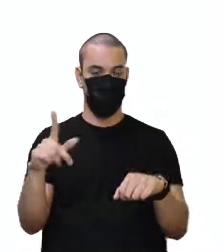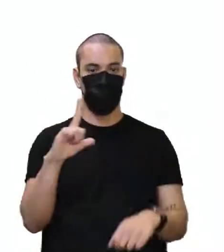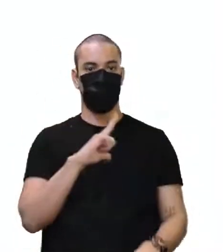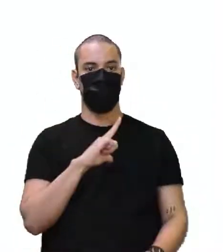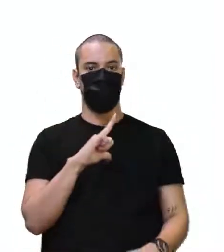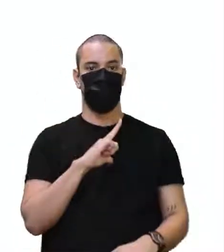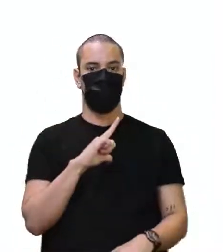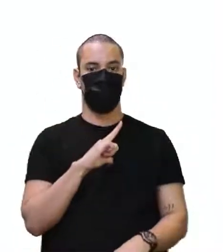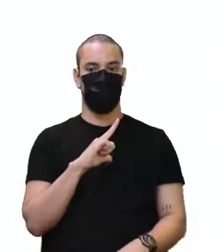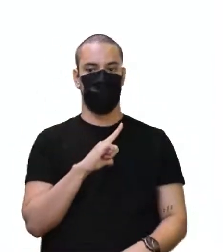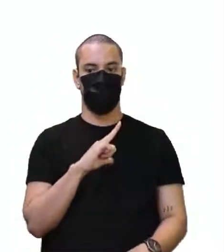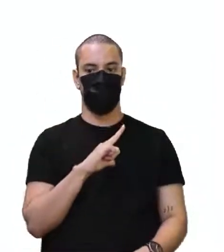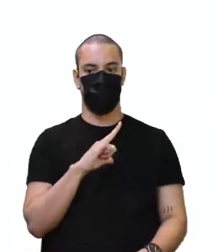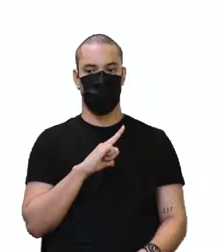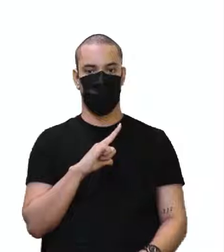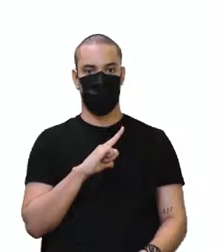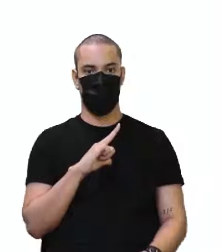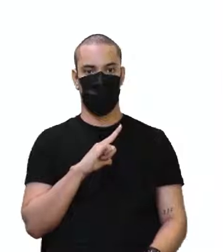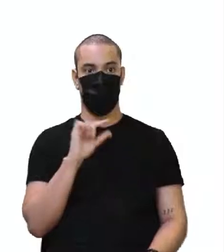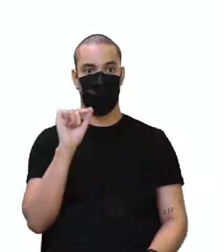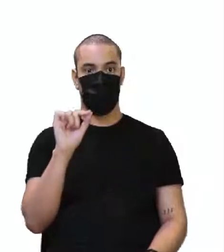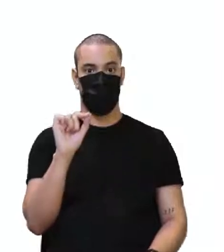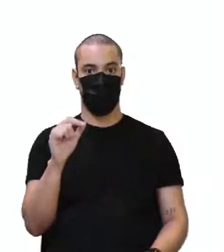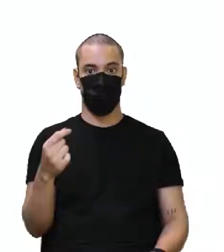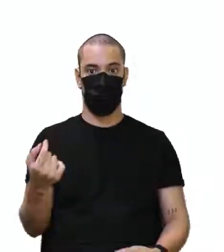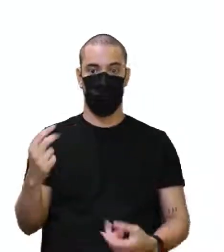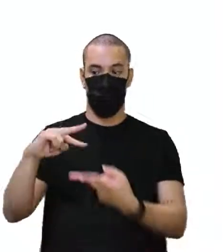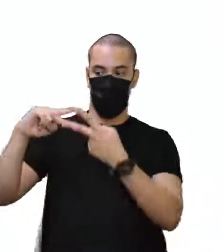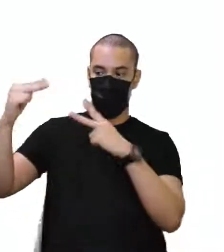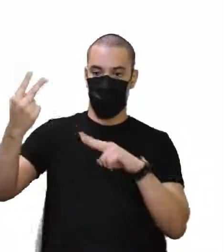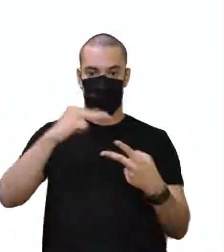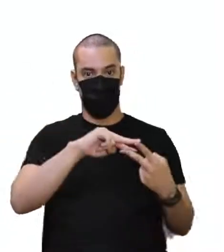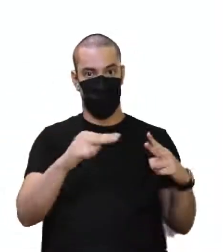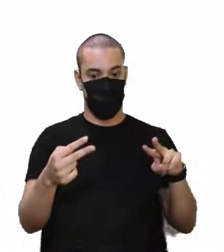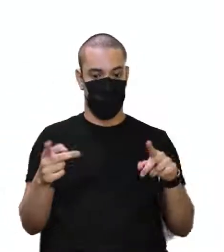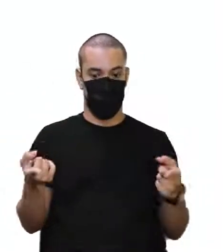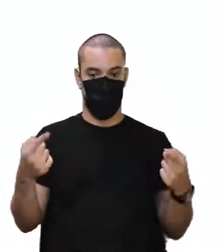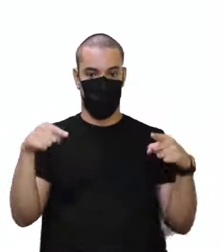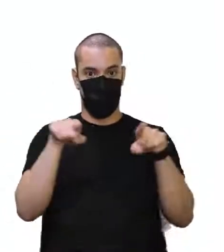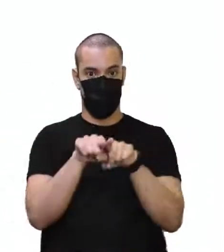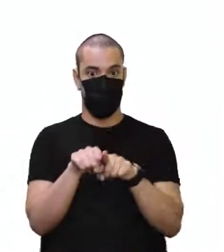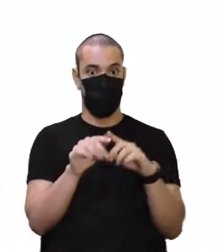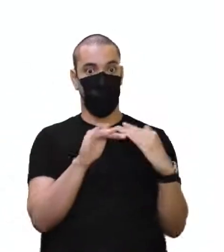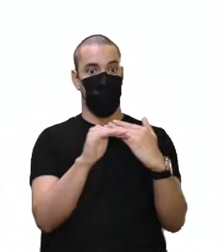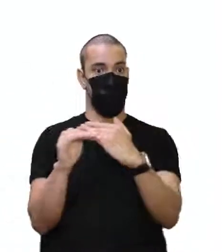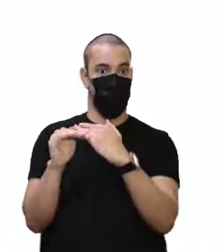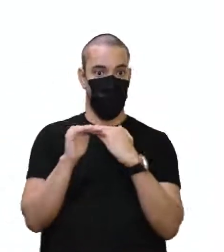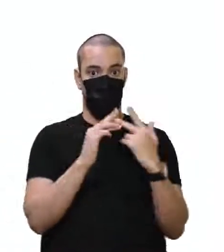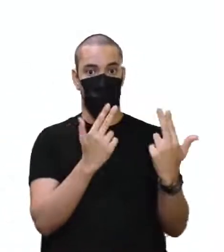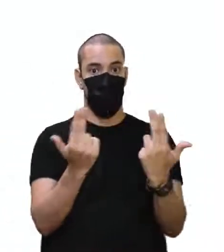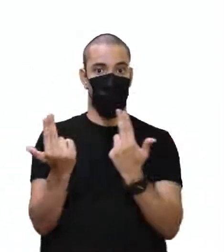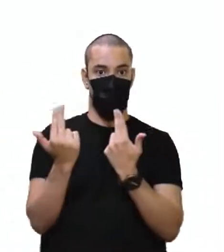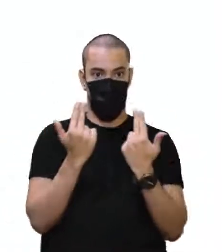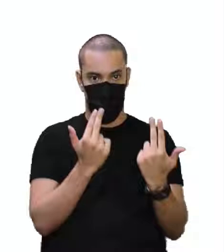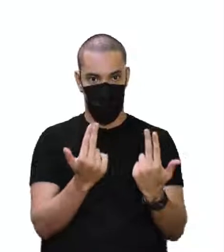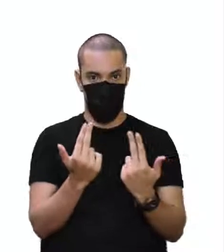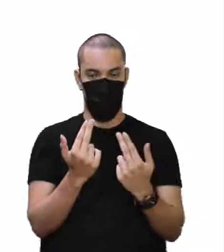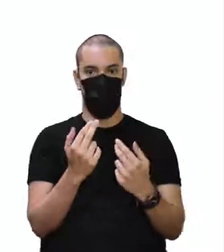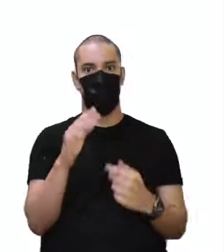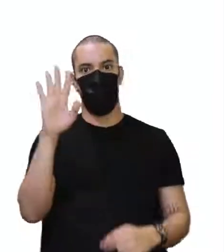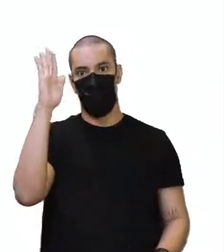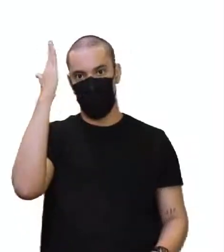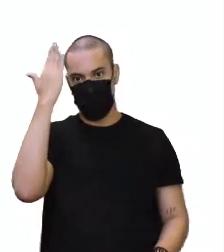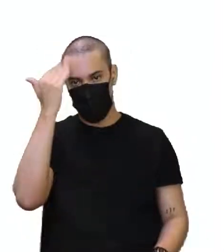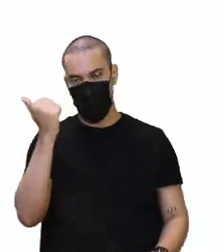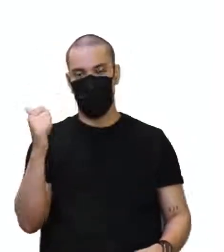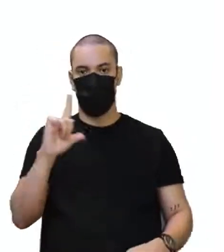quê? Homozigotos. Perfeito? Então, a gente viu que tem características dominantes e características